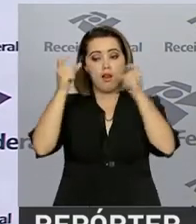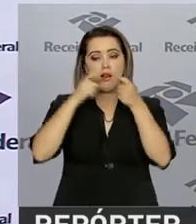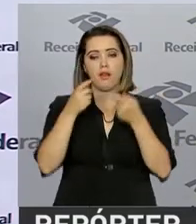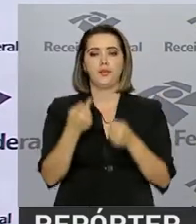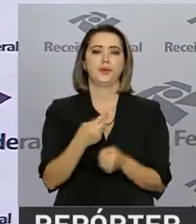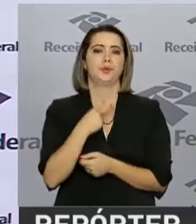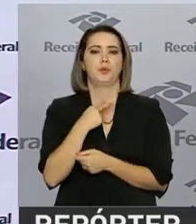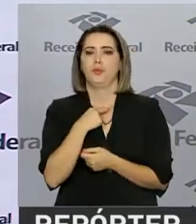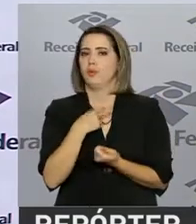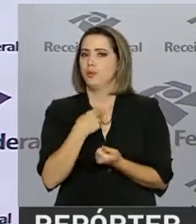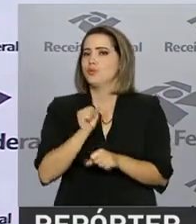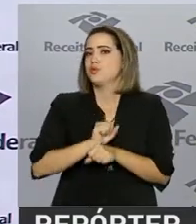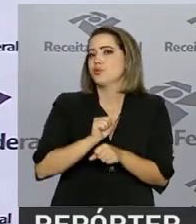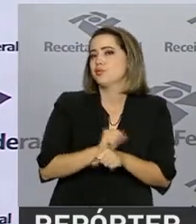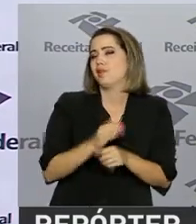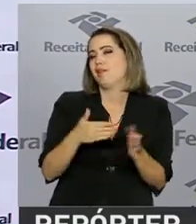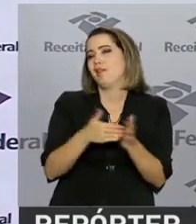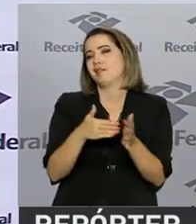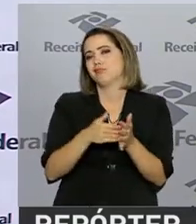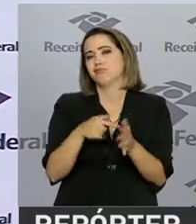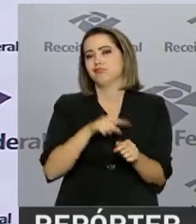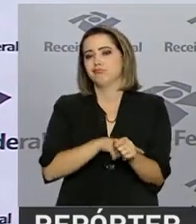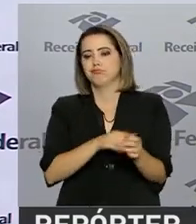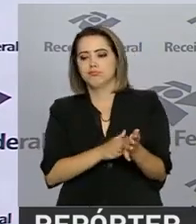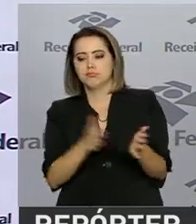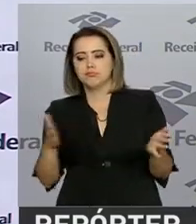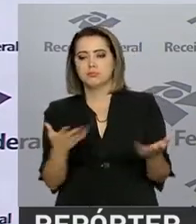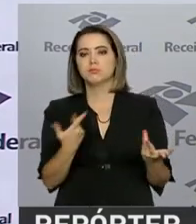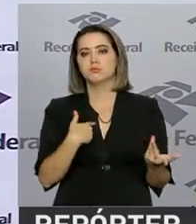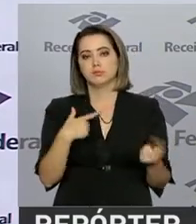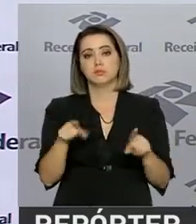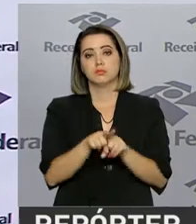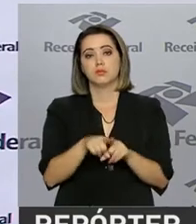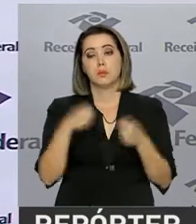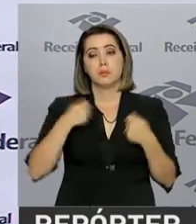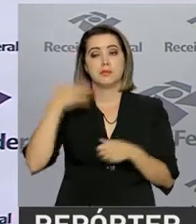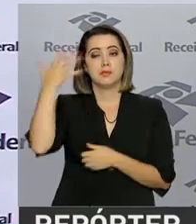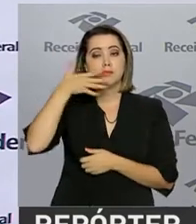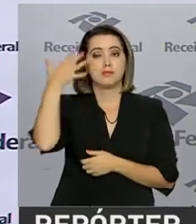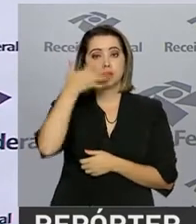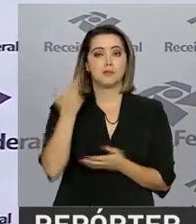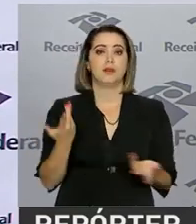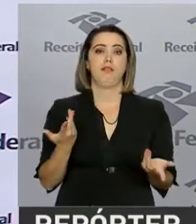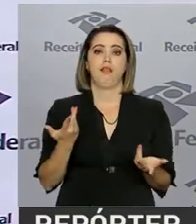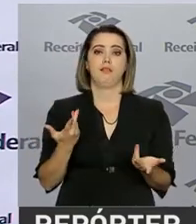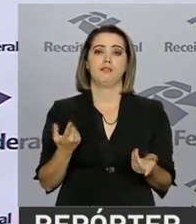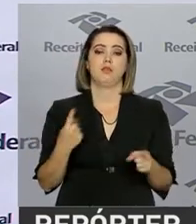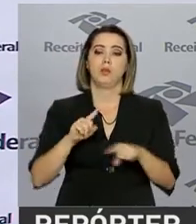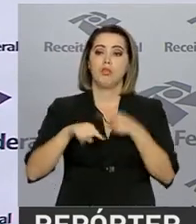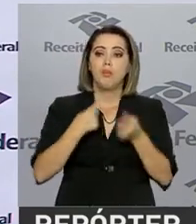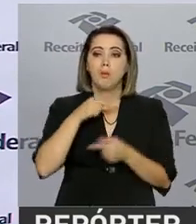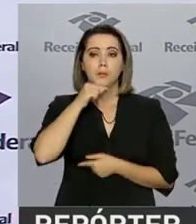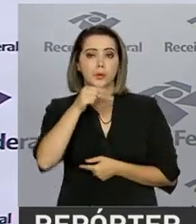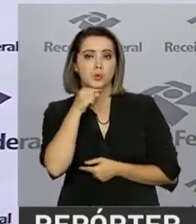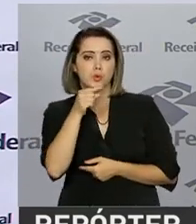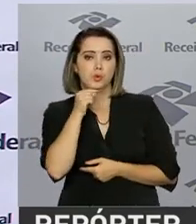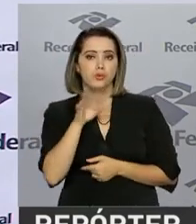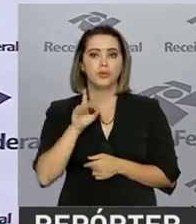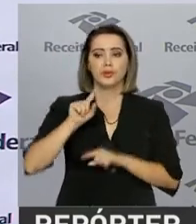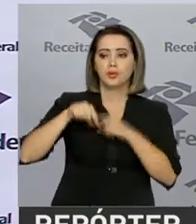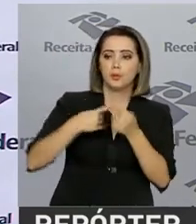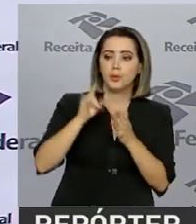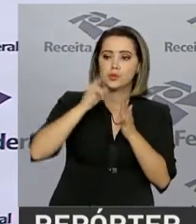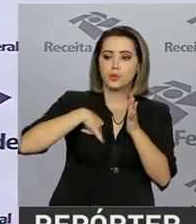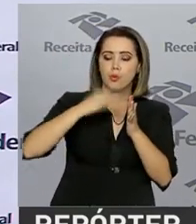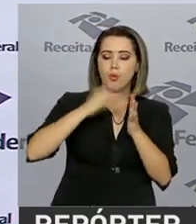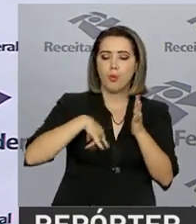hora até porque a necessidade de esclarecimento de dúvidas e reúne documentação e na hora que